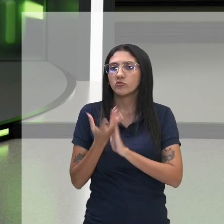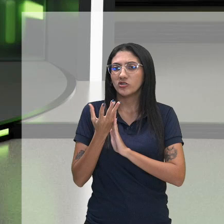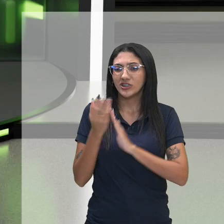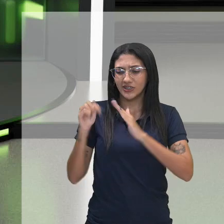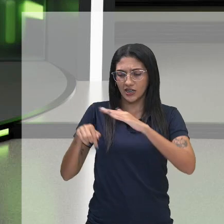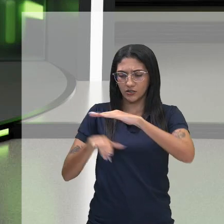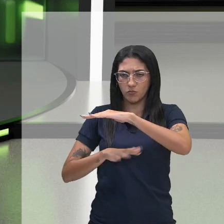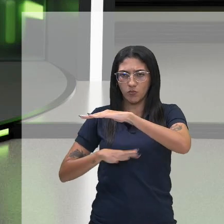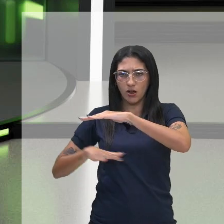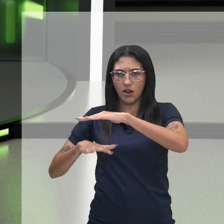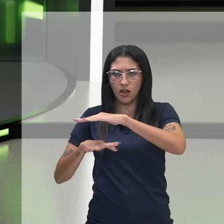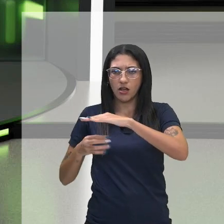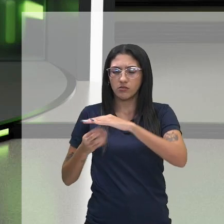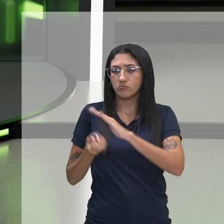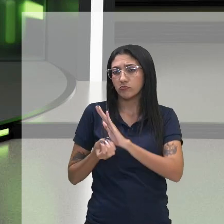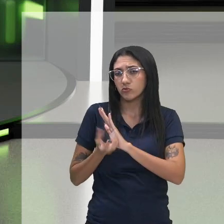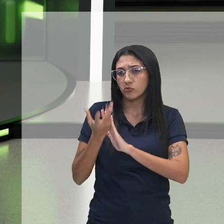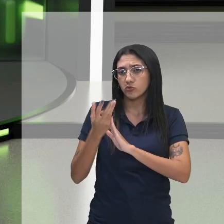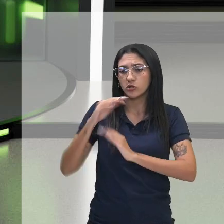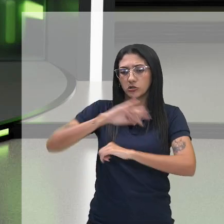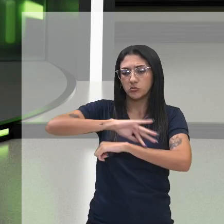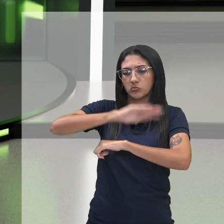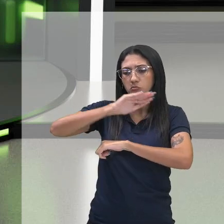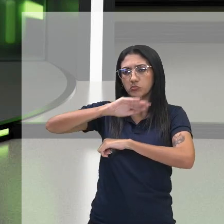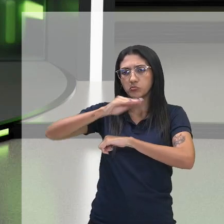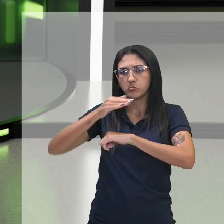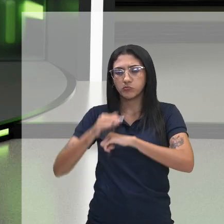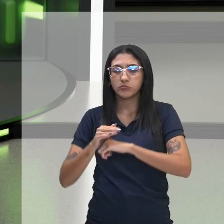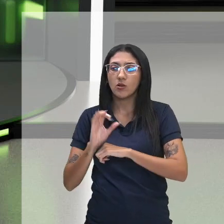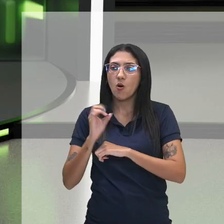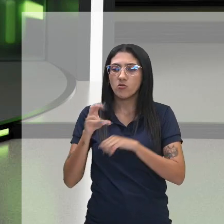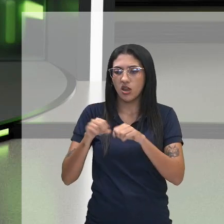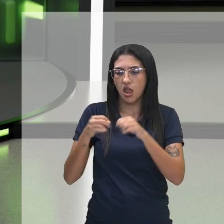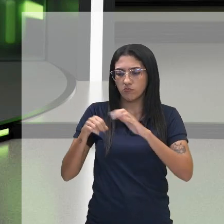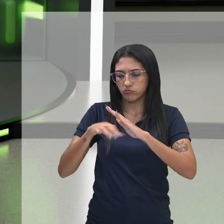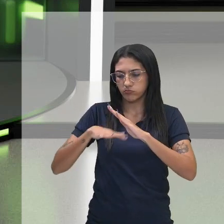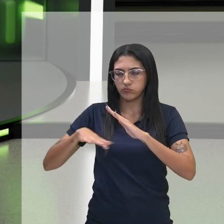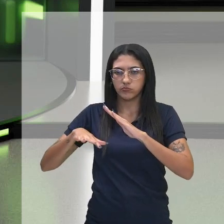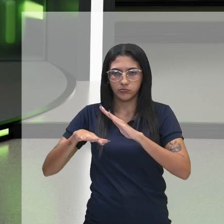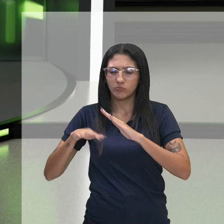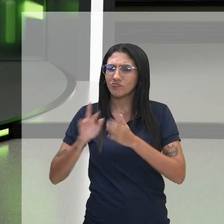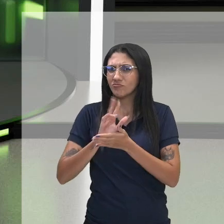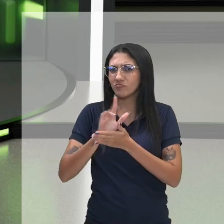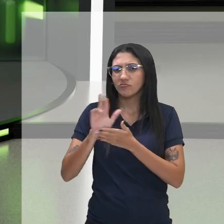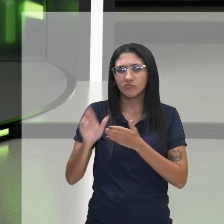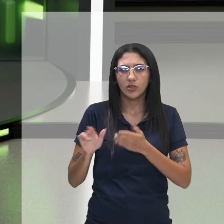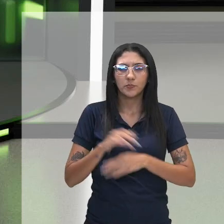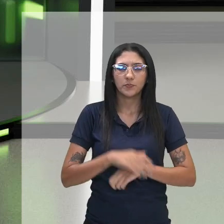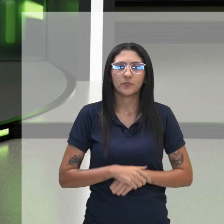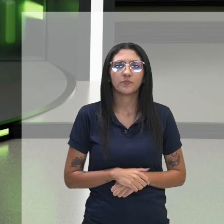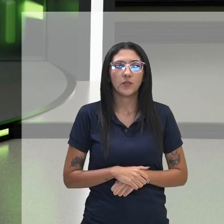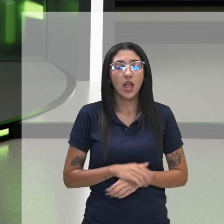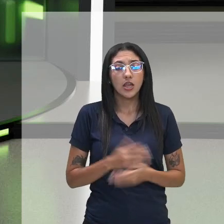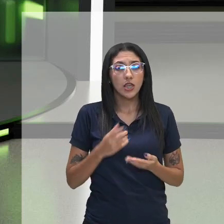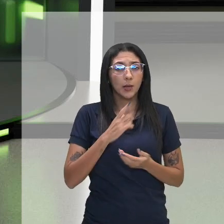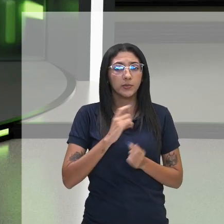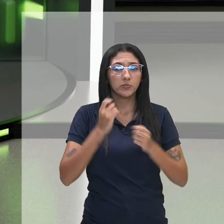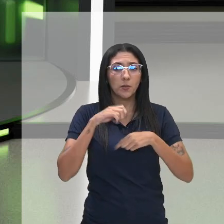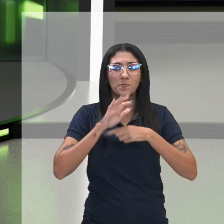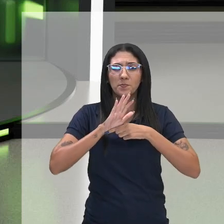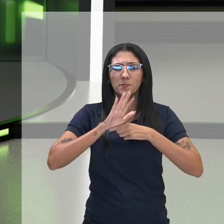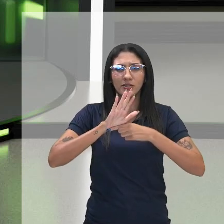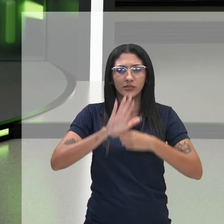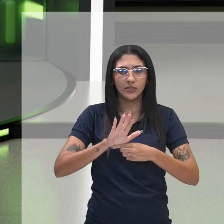embaixo, né, montanhas, podem criar fendas, né, entre outros fatores, tá certo? E aí, para a gente exemplificar esses tipos